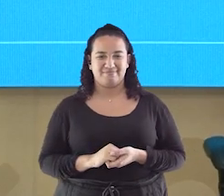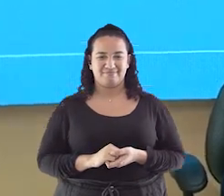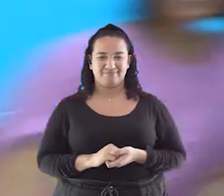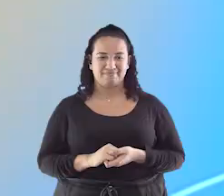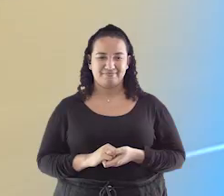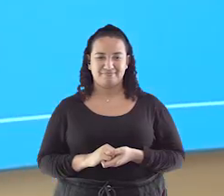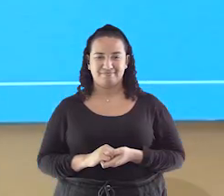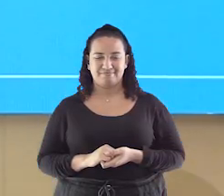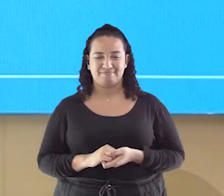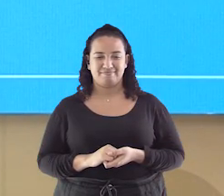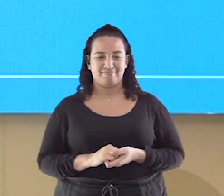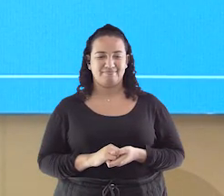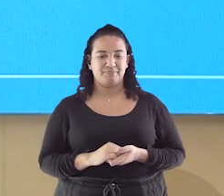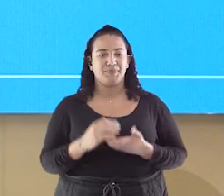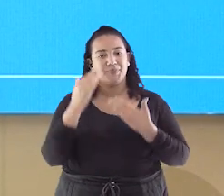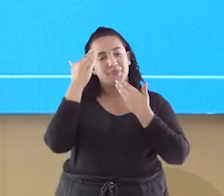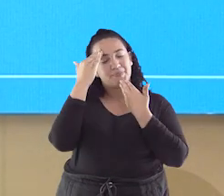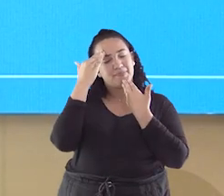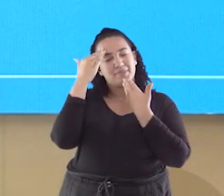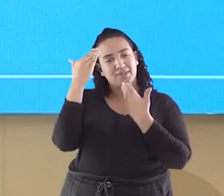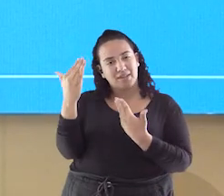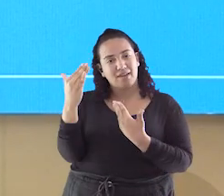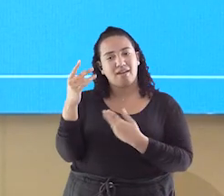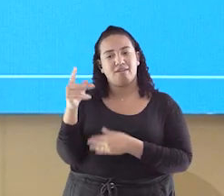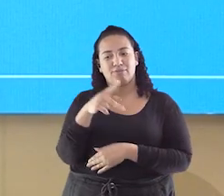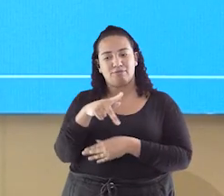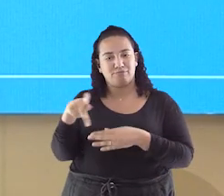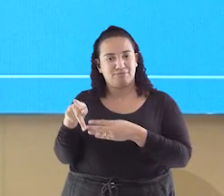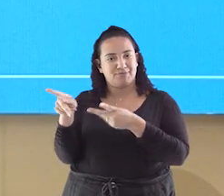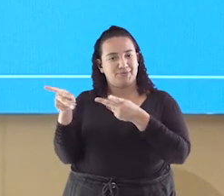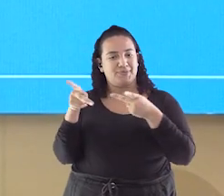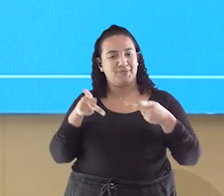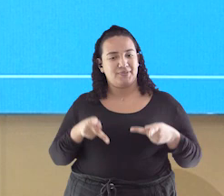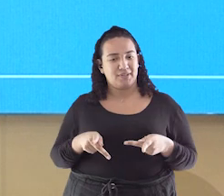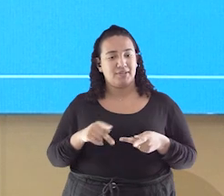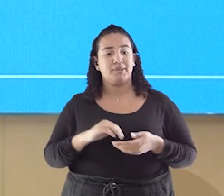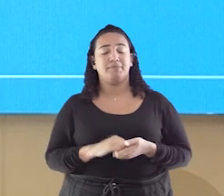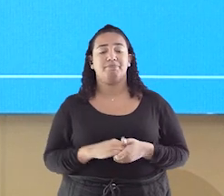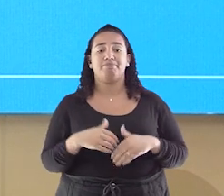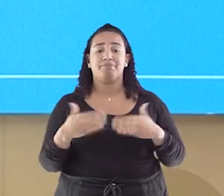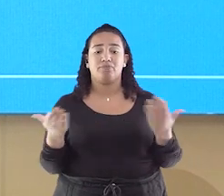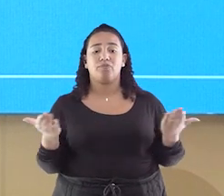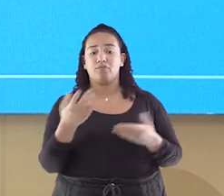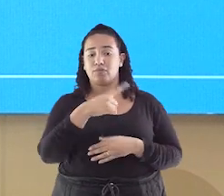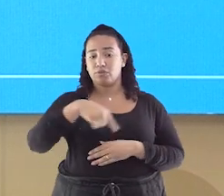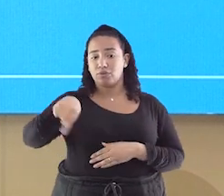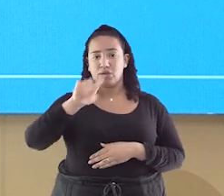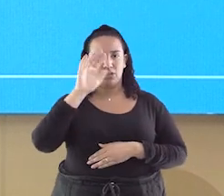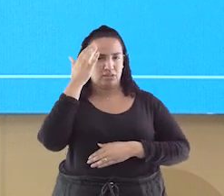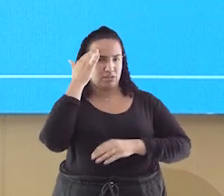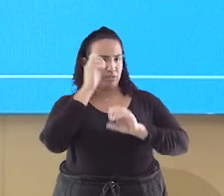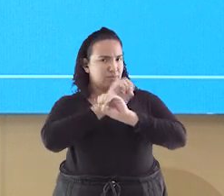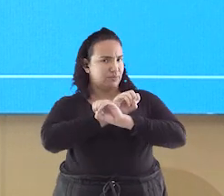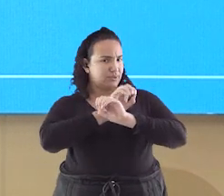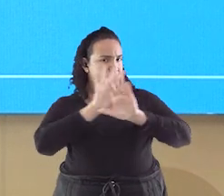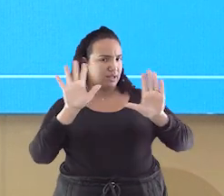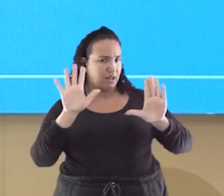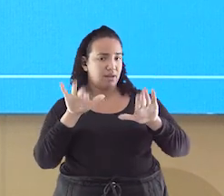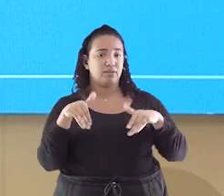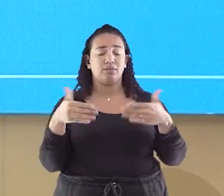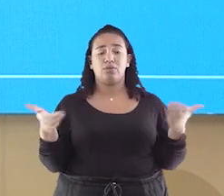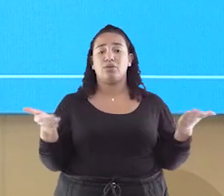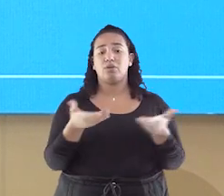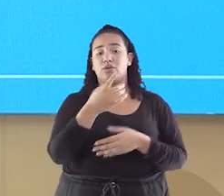Tchau. Muito obrigado, Dani e Fabrício, pela presença de vocês. E agora que entendemos melhor sobre as